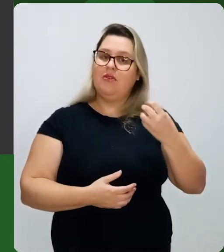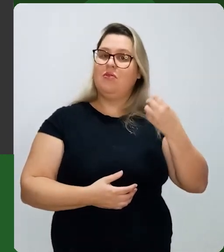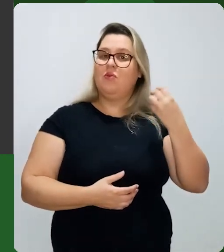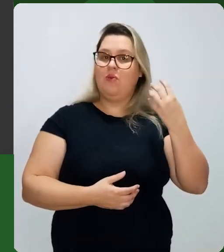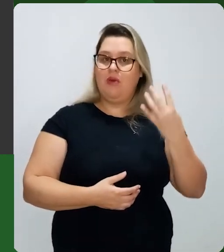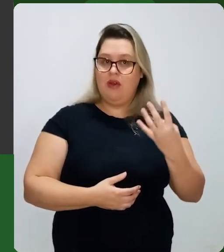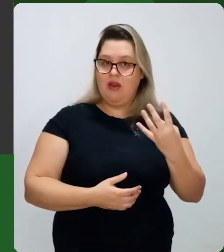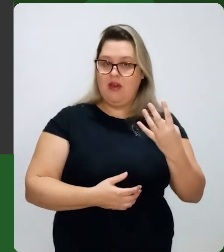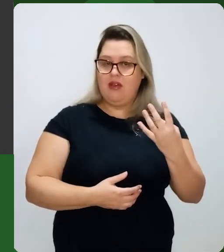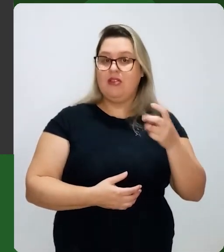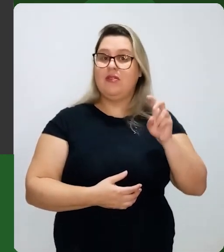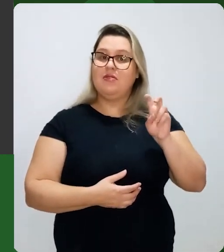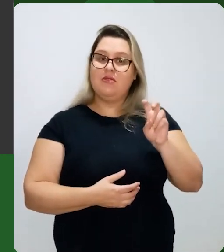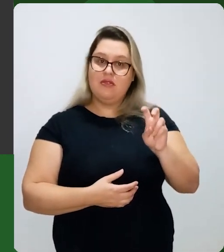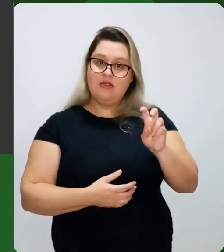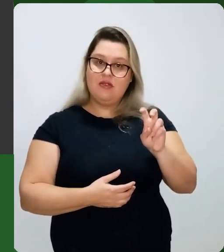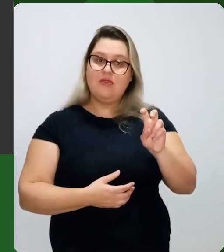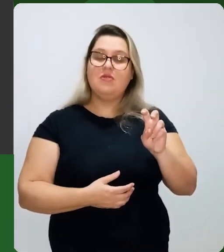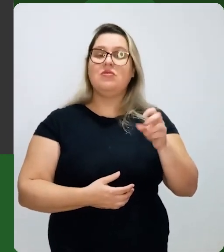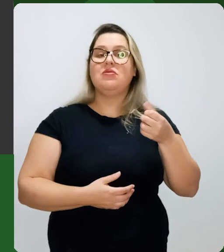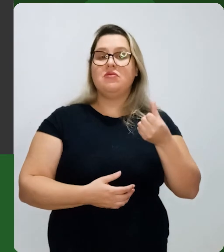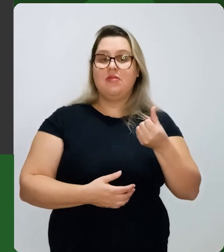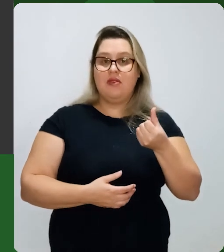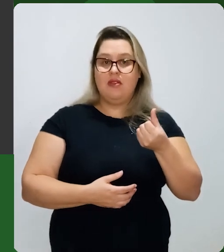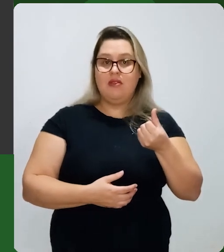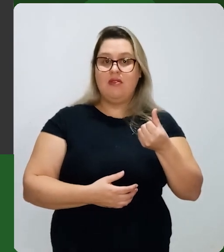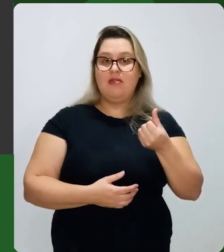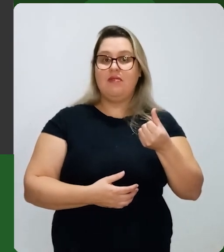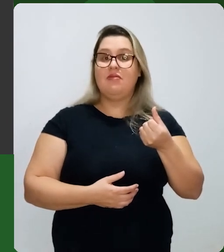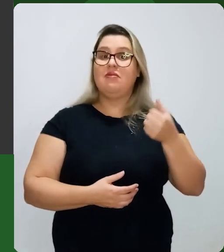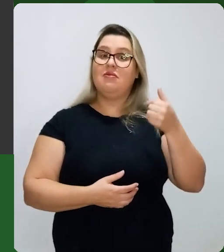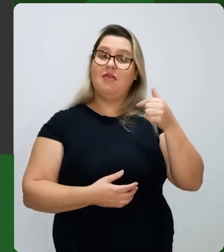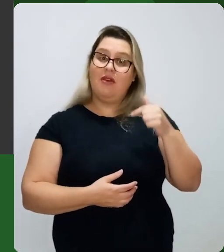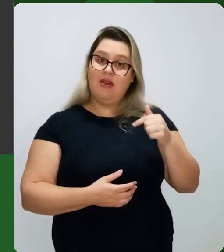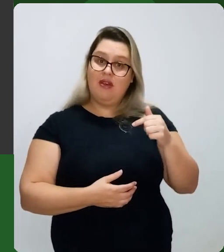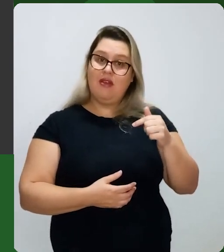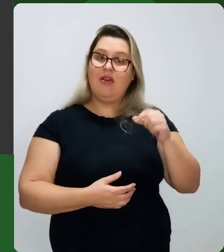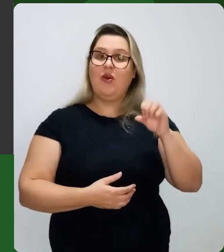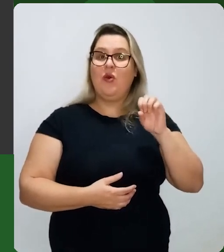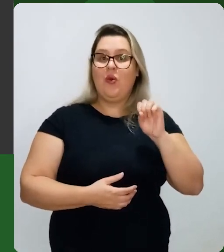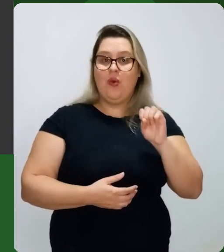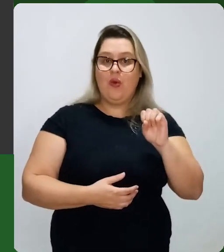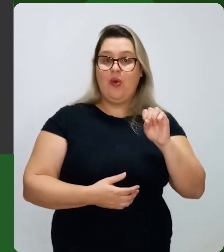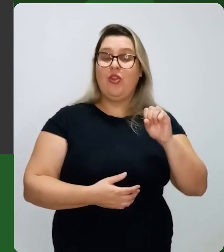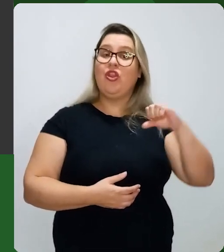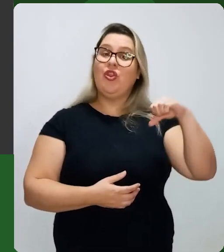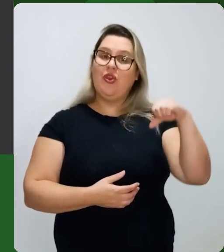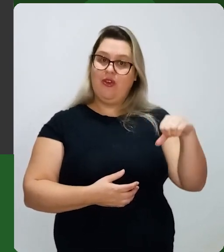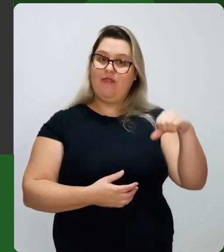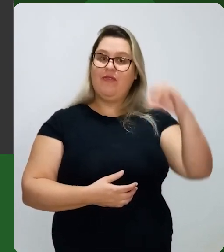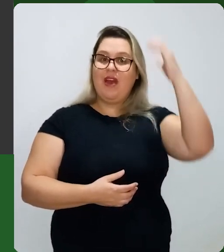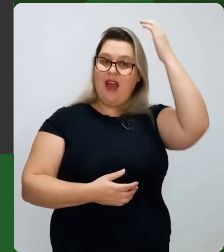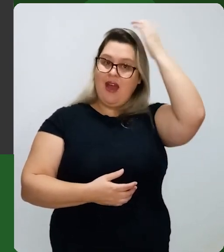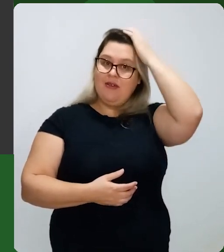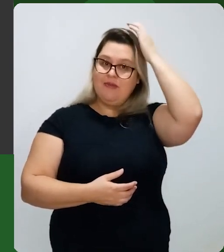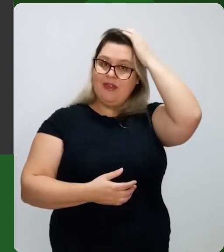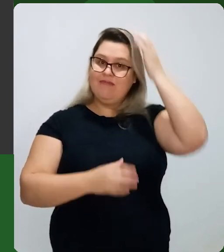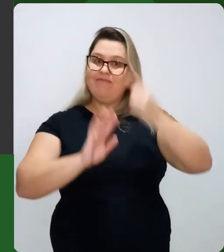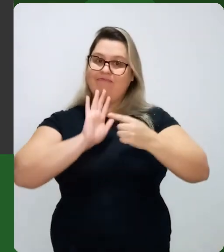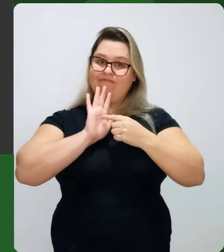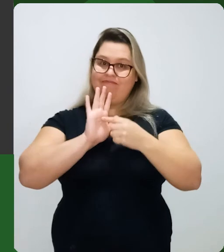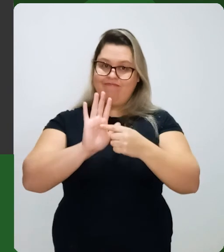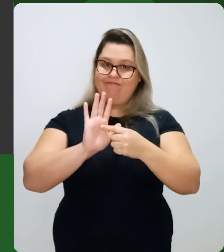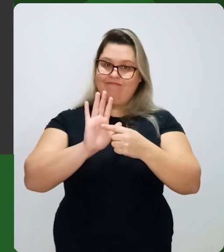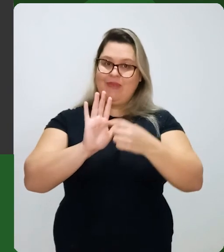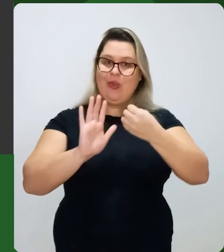número 2, número 3, número 4, número 5, número 6, número 7,